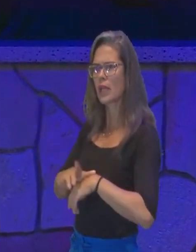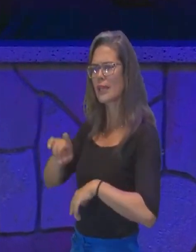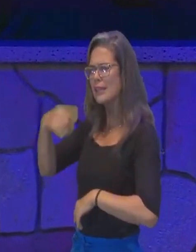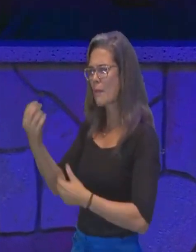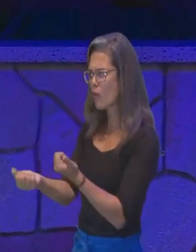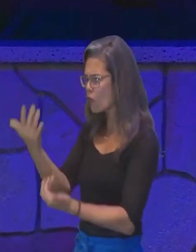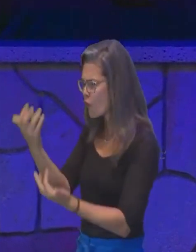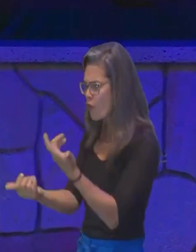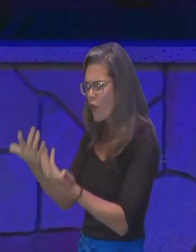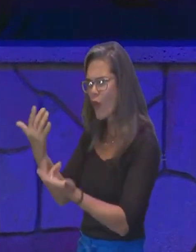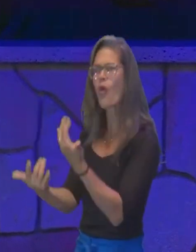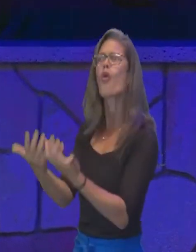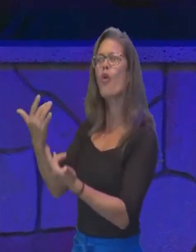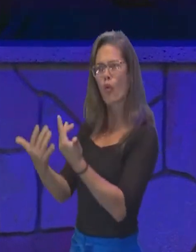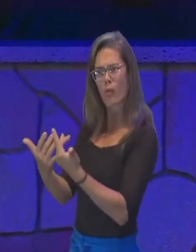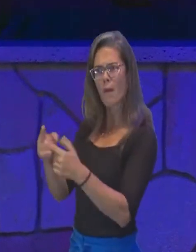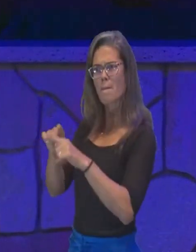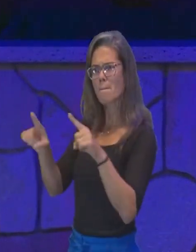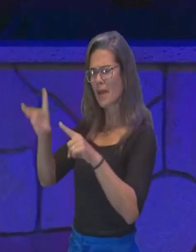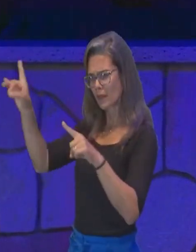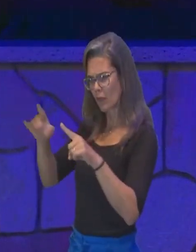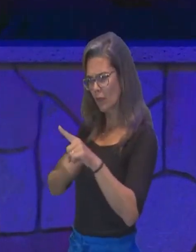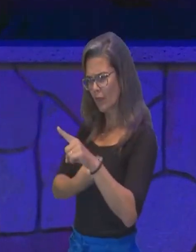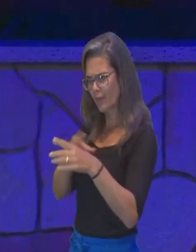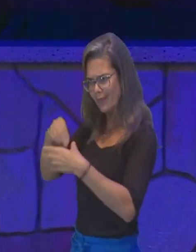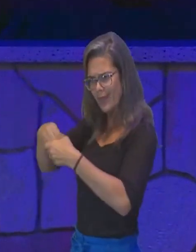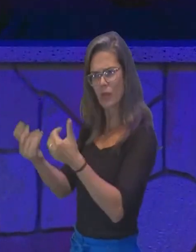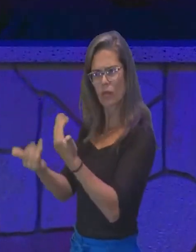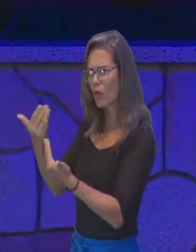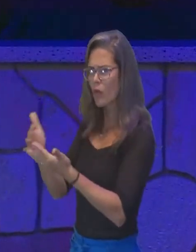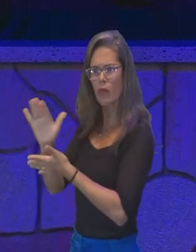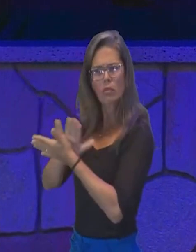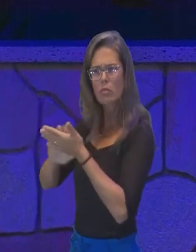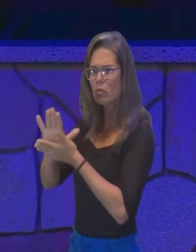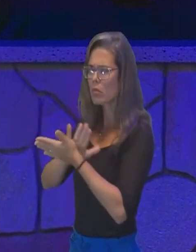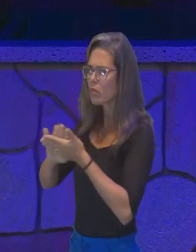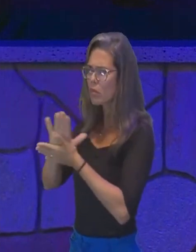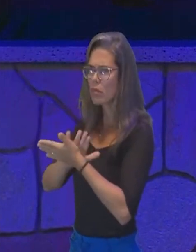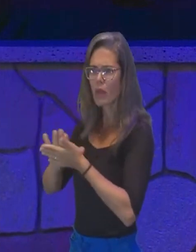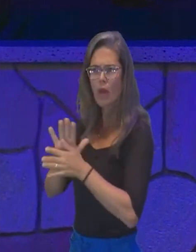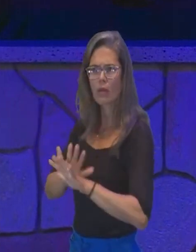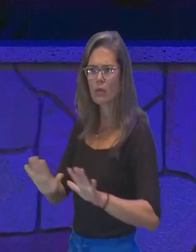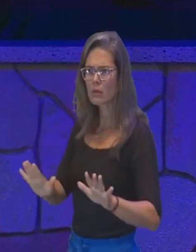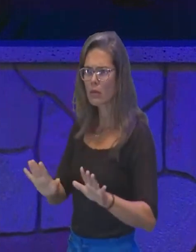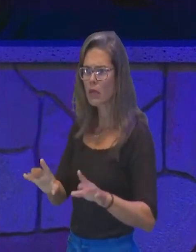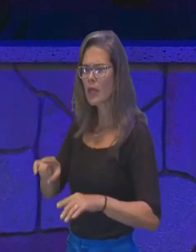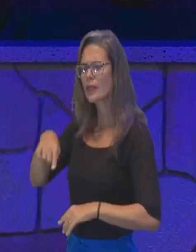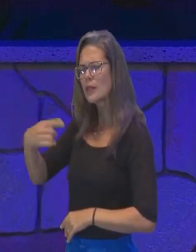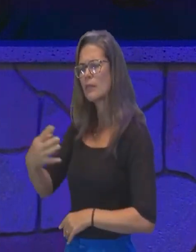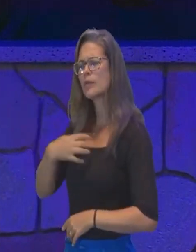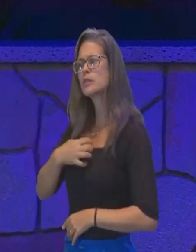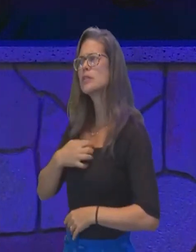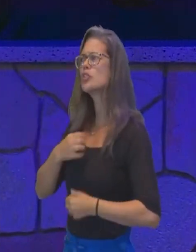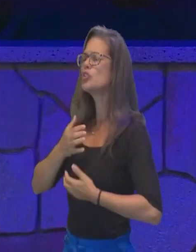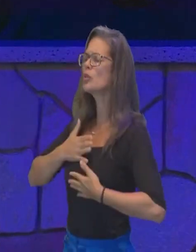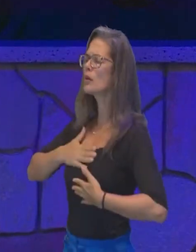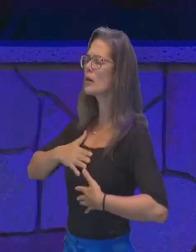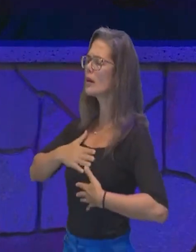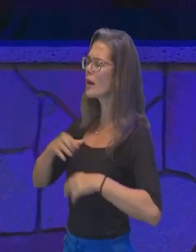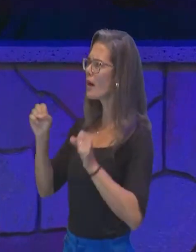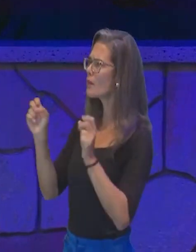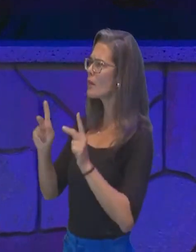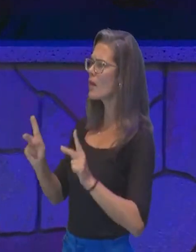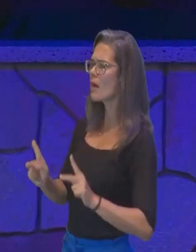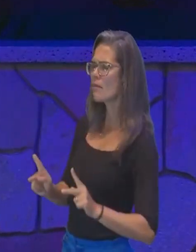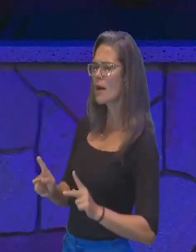o Senhor não estava no fogo. E depois do fogo, um cicio tranquilo e suave. E ouvindo-o